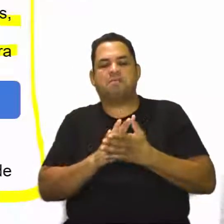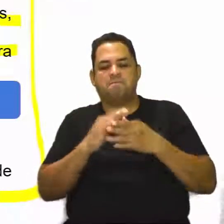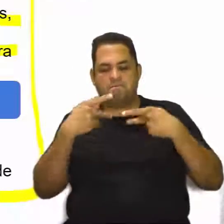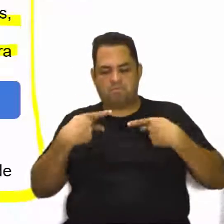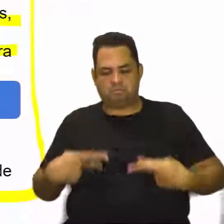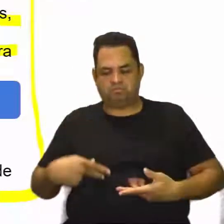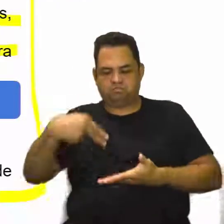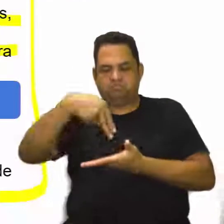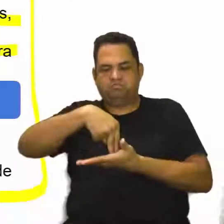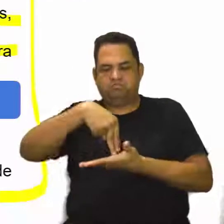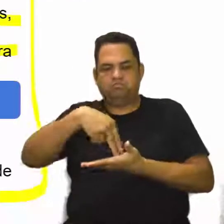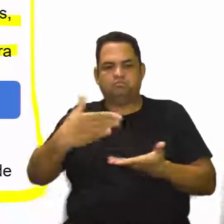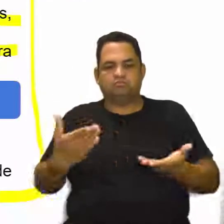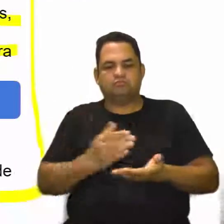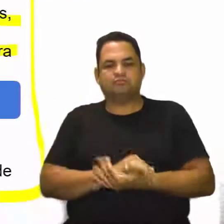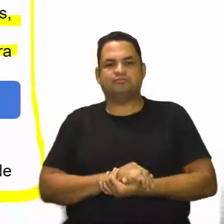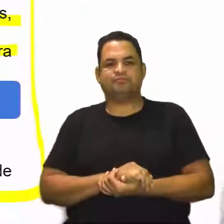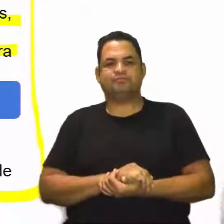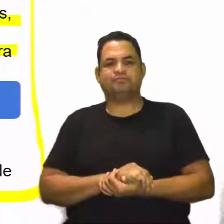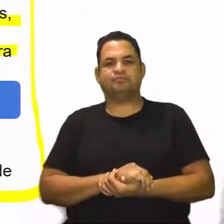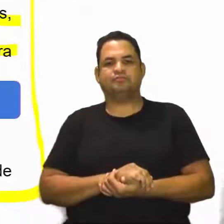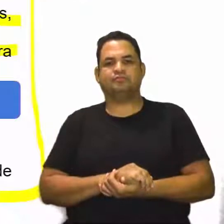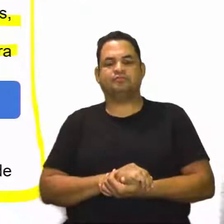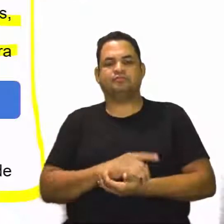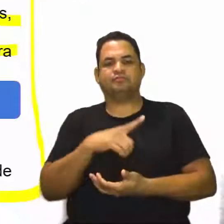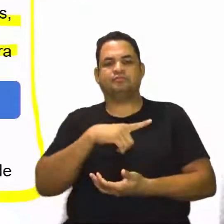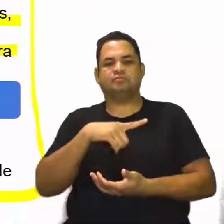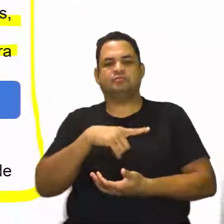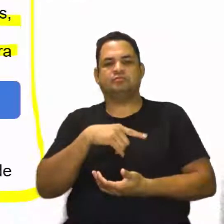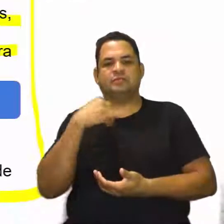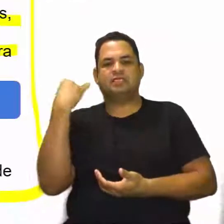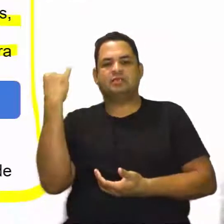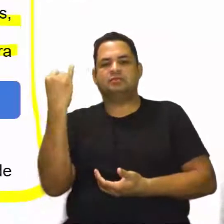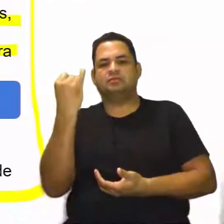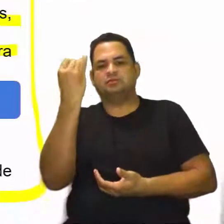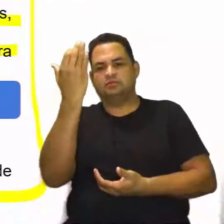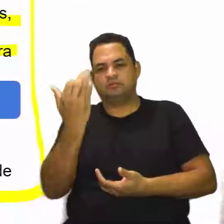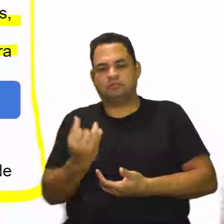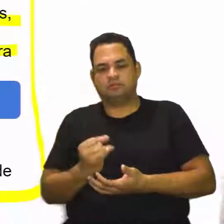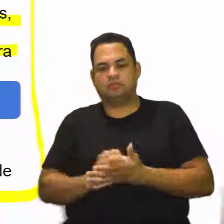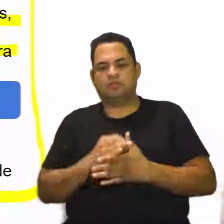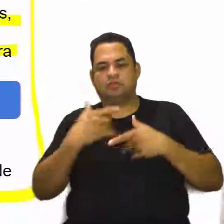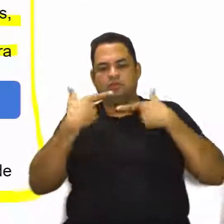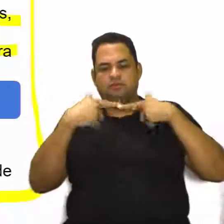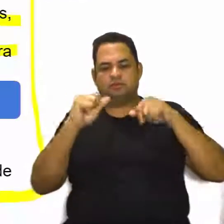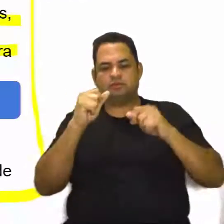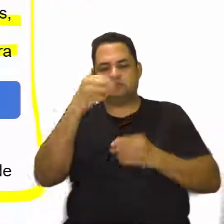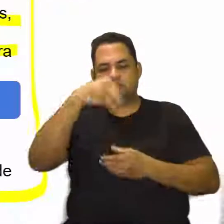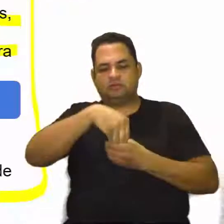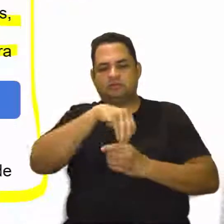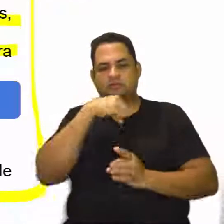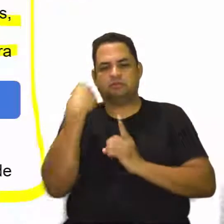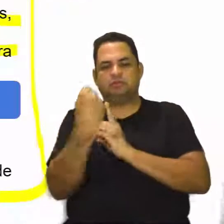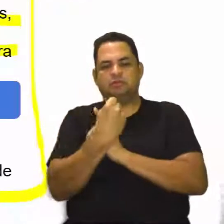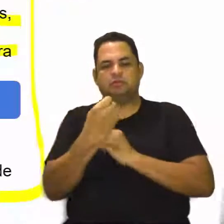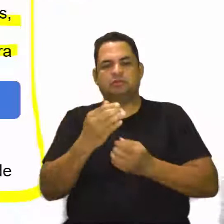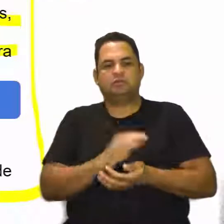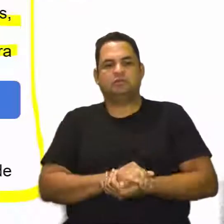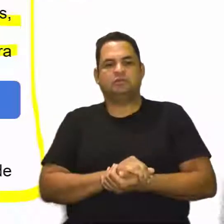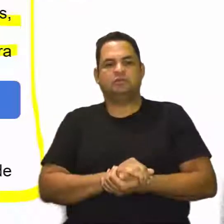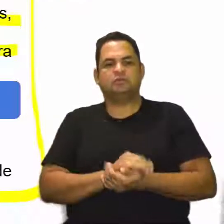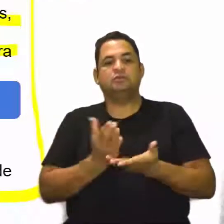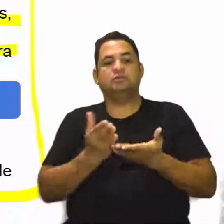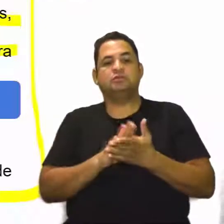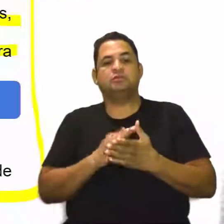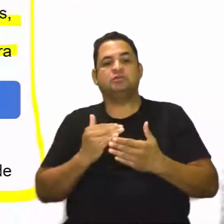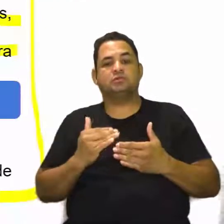corporal. Perfeito. Então, vejam bem, a gente tem uma relevância dessa linguagem na nossa sociedade. Então, ela está para